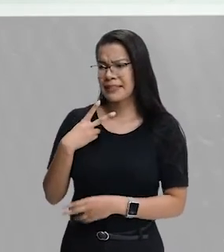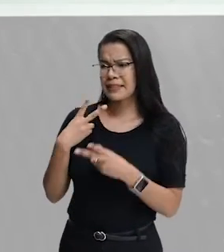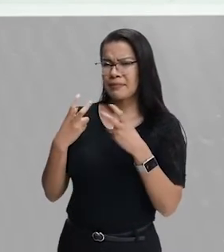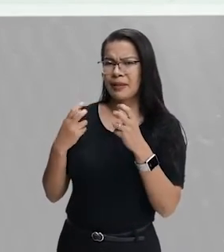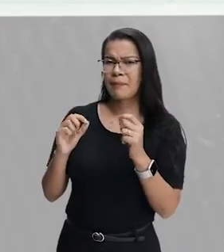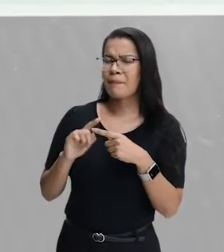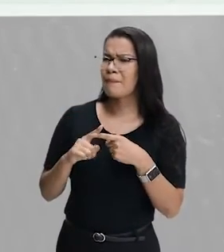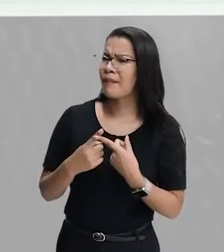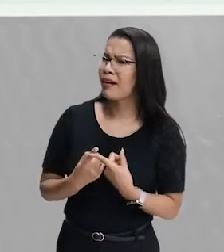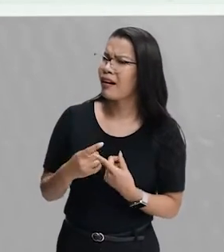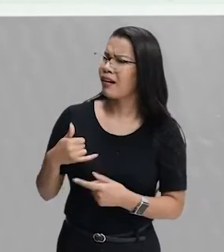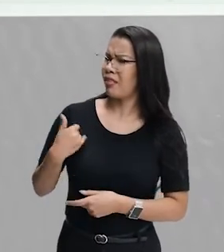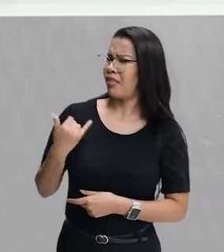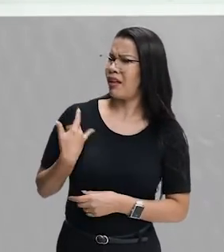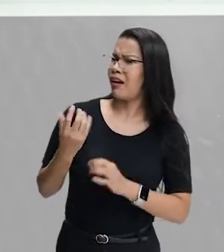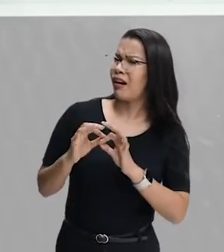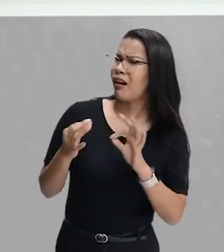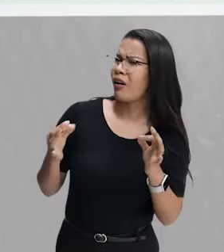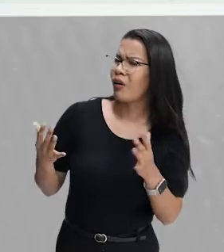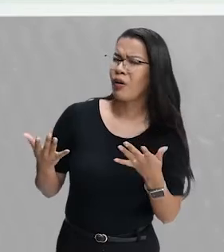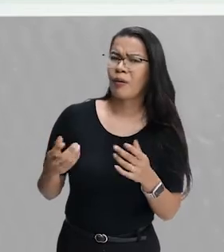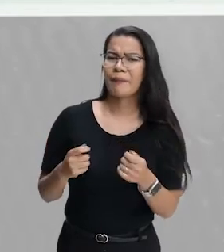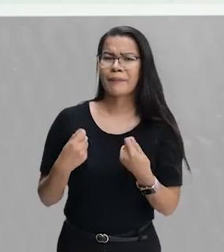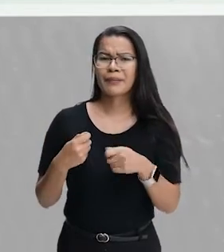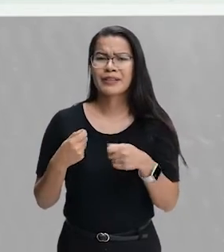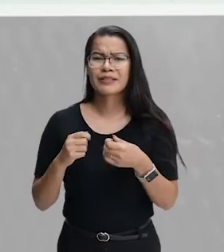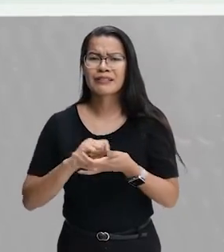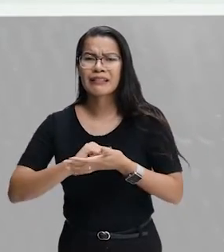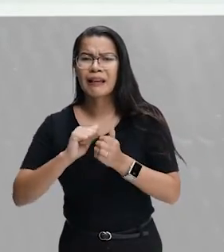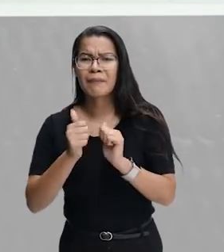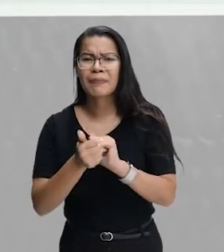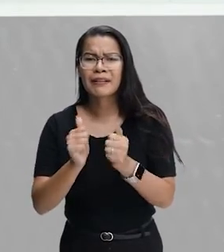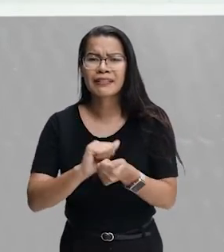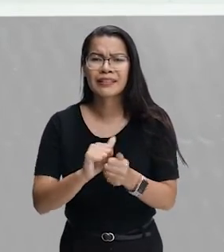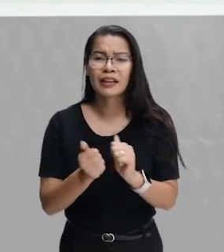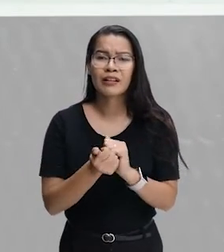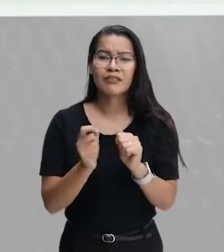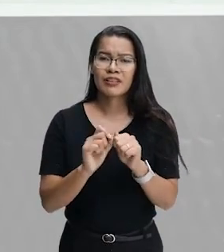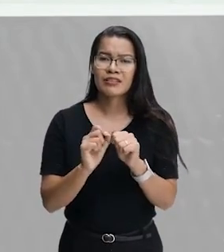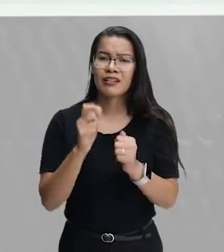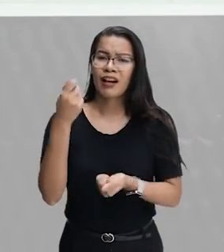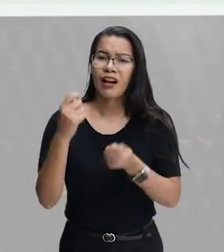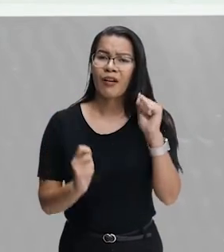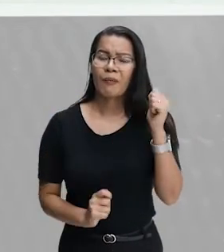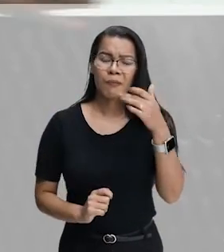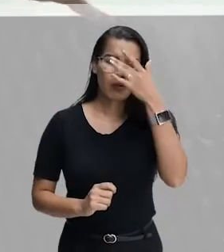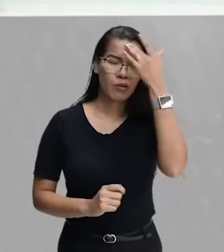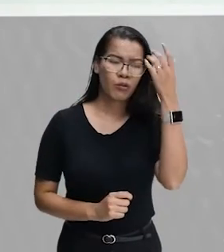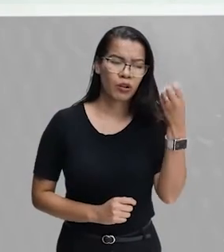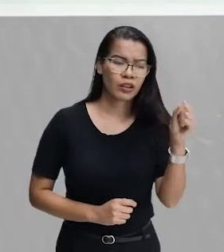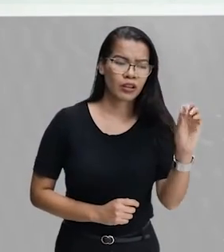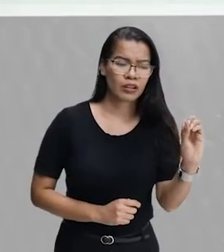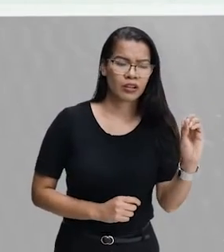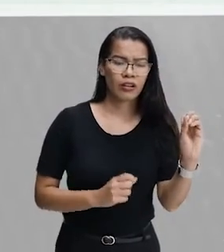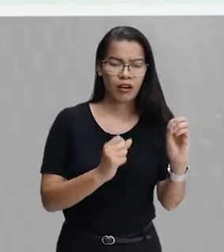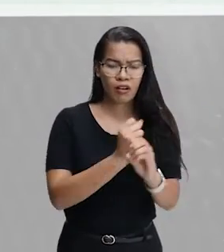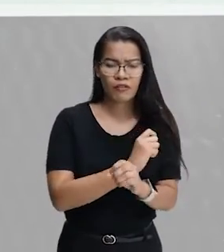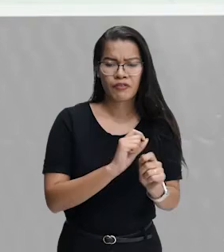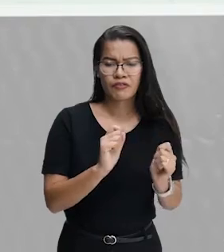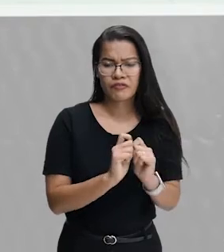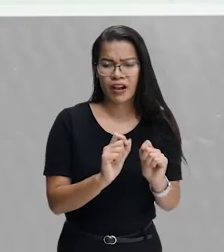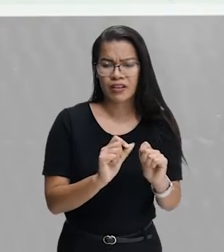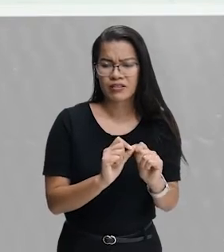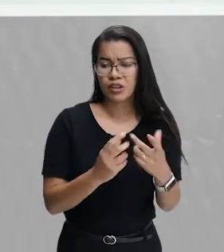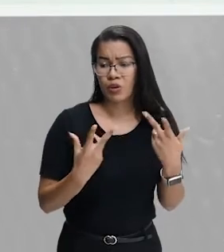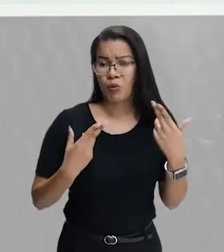são muito longe uma da outra, então tem que adequar aqui, eu tenho que fazer atividade que uma pessoa de 80 anos faça com uma pessoa de 8, né?